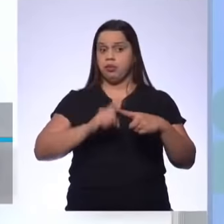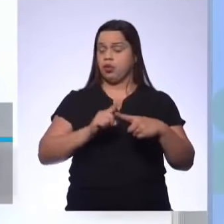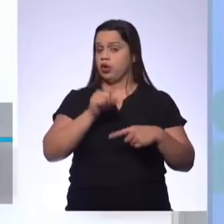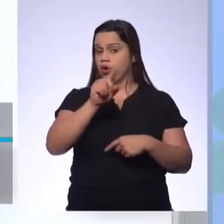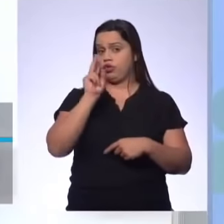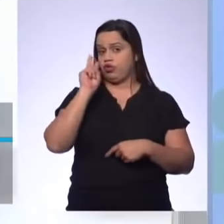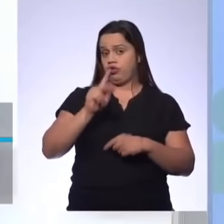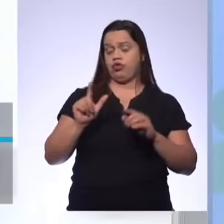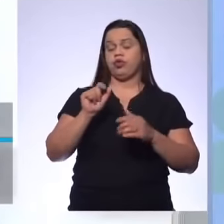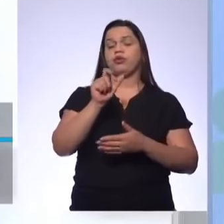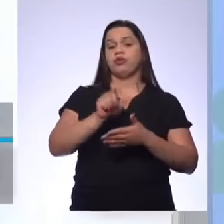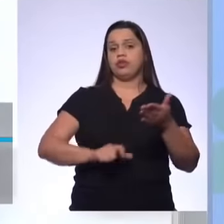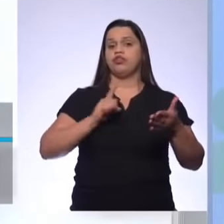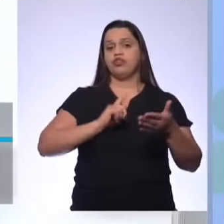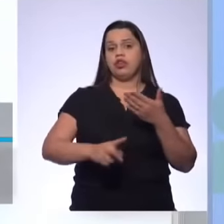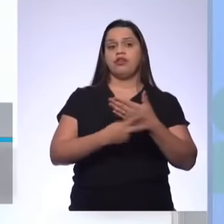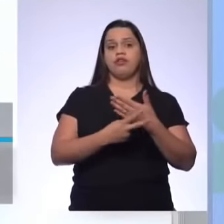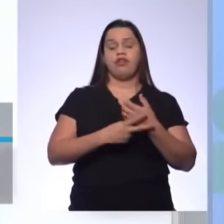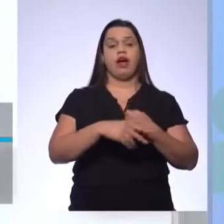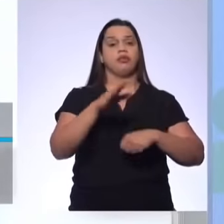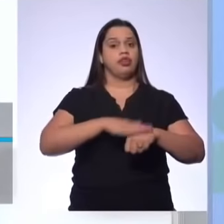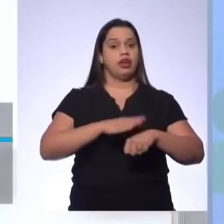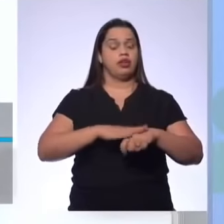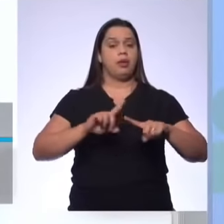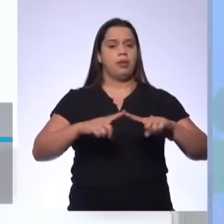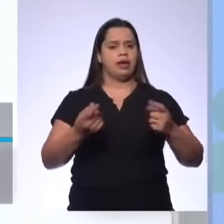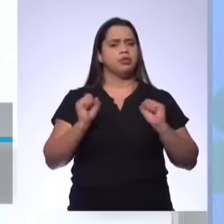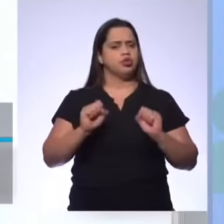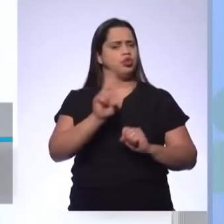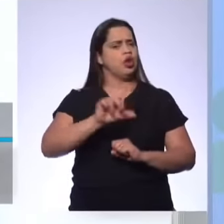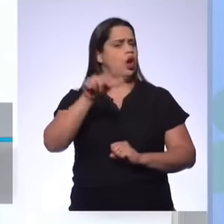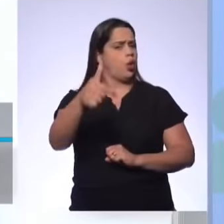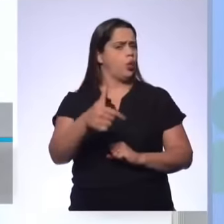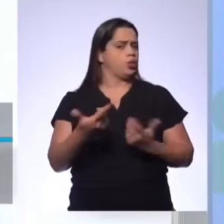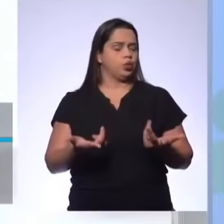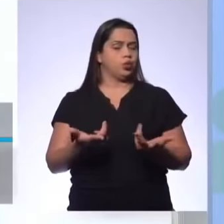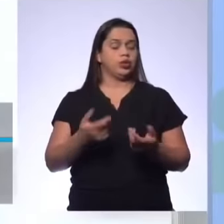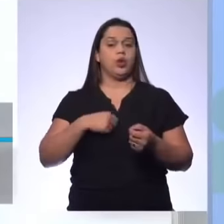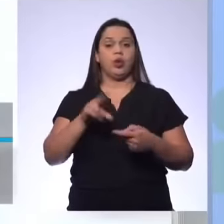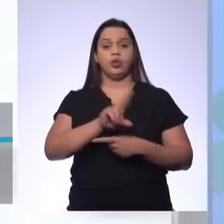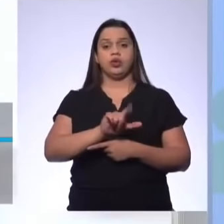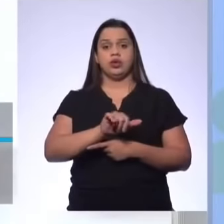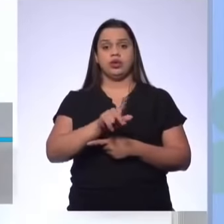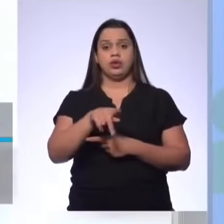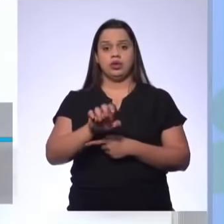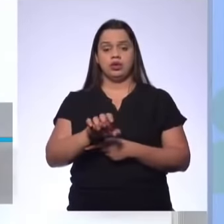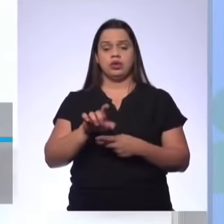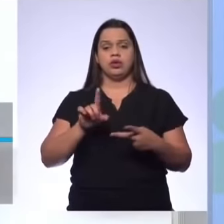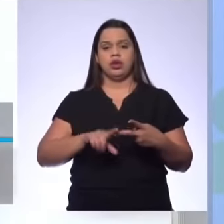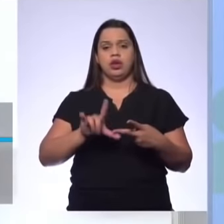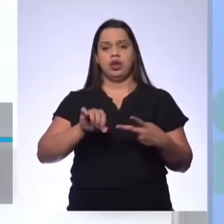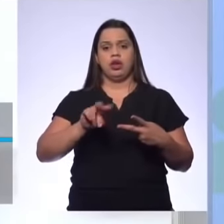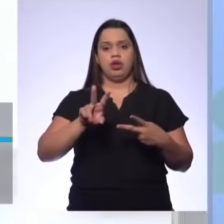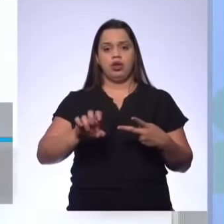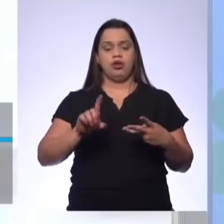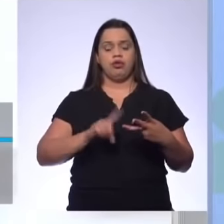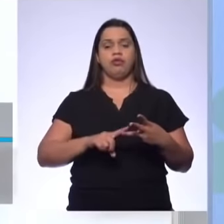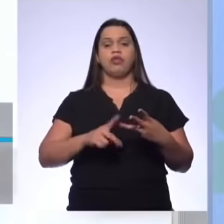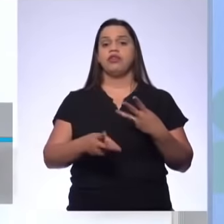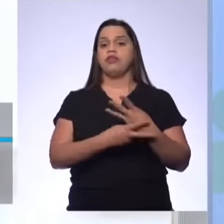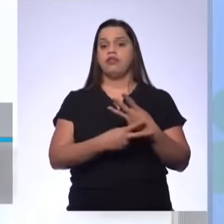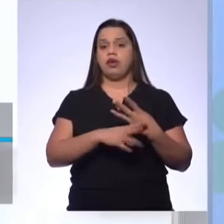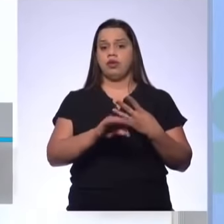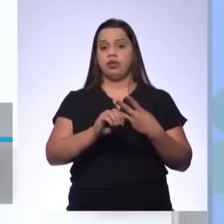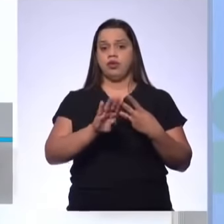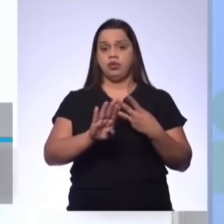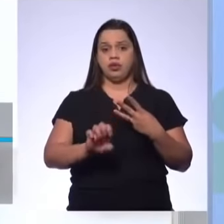verbo de ação e eu poderia usar outros verbos para construir a minha frase eu usei um like Eu usei um love eu usei o verbo to be